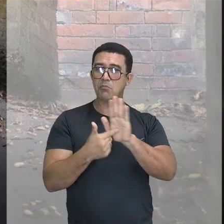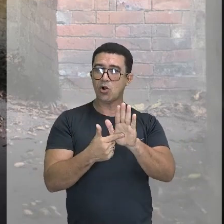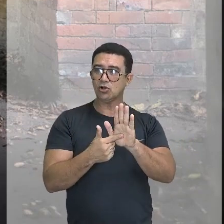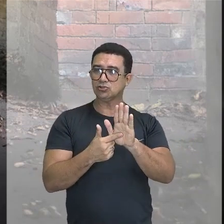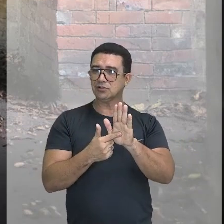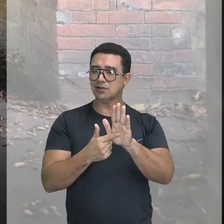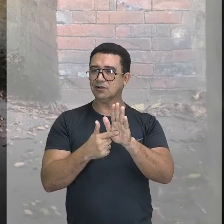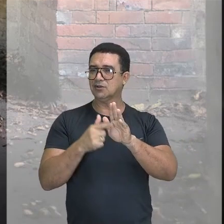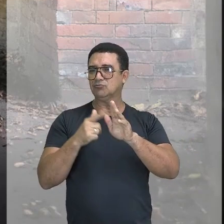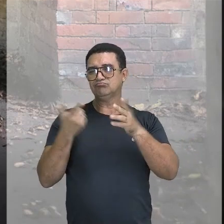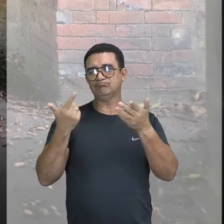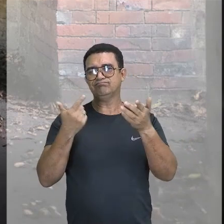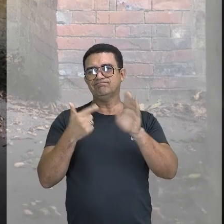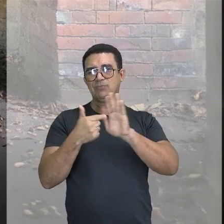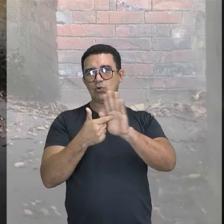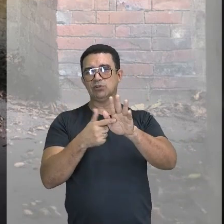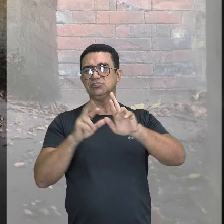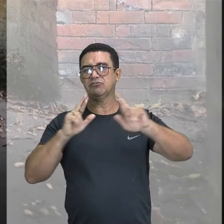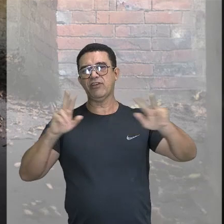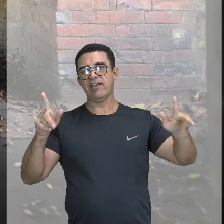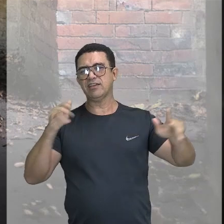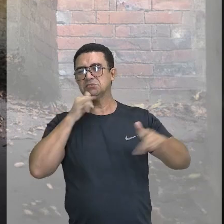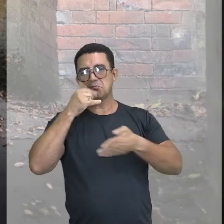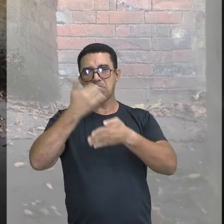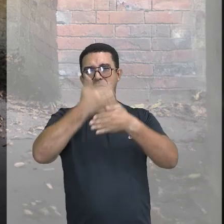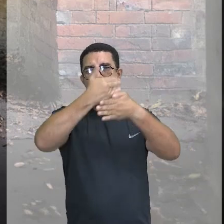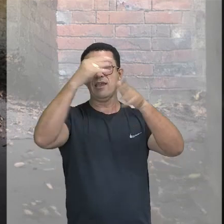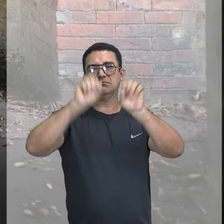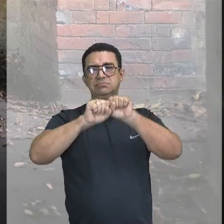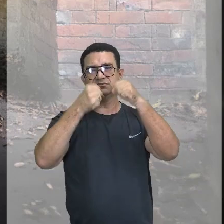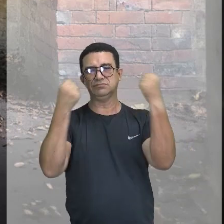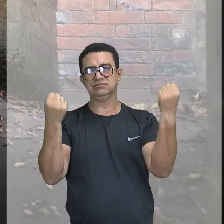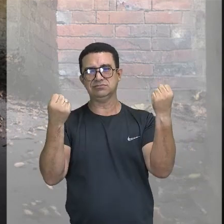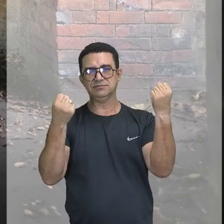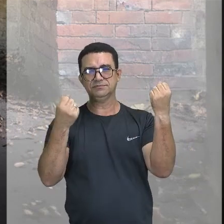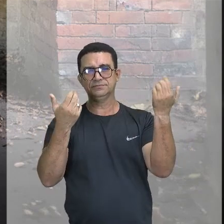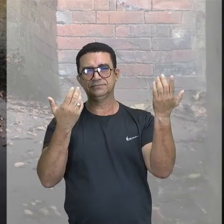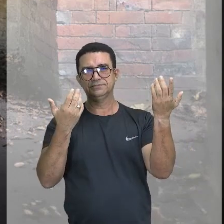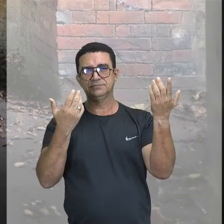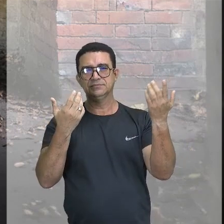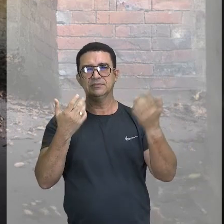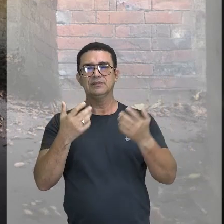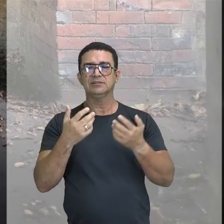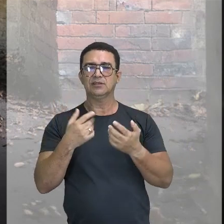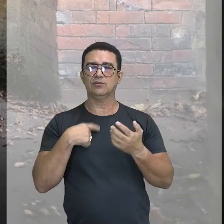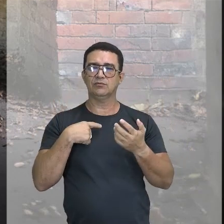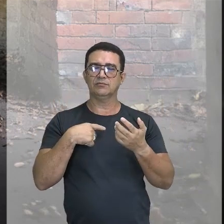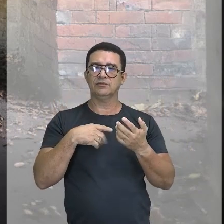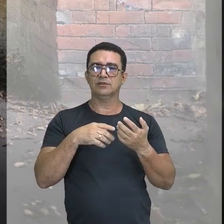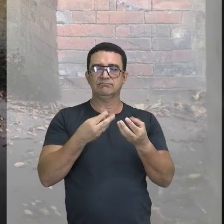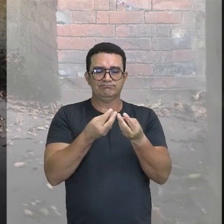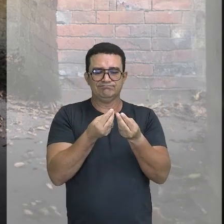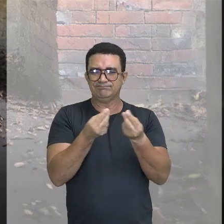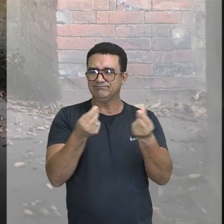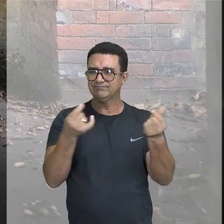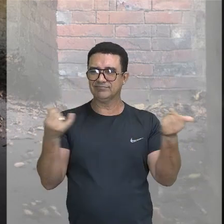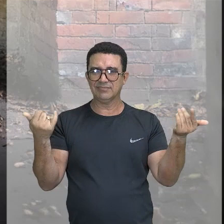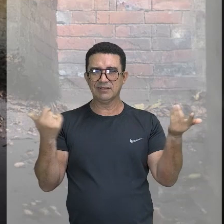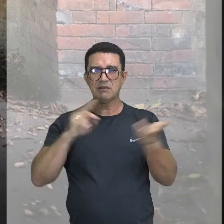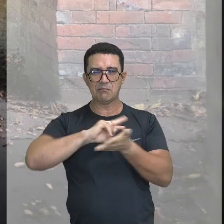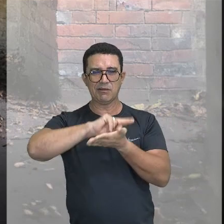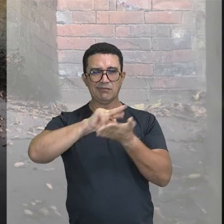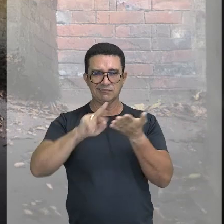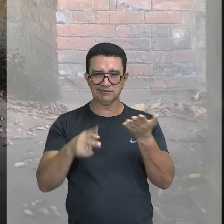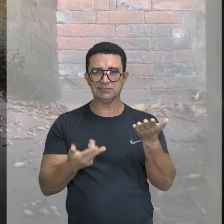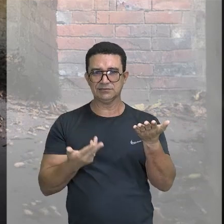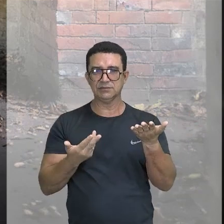da realidade, de paredes rachadas, descascadas, em ruínas ou apodrecidas de